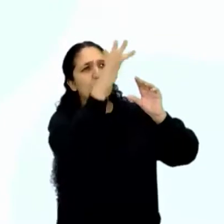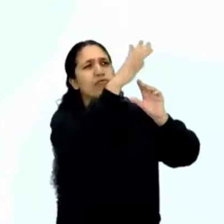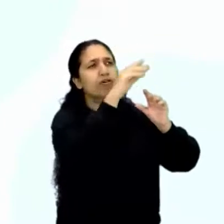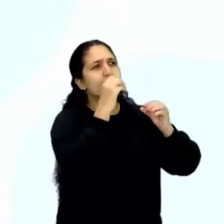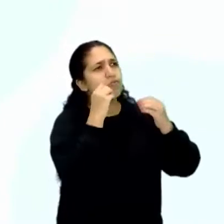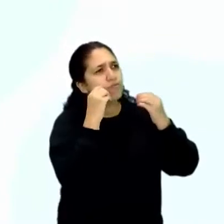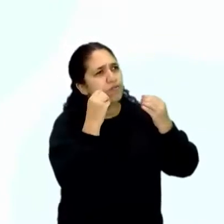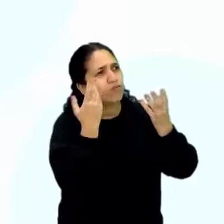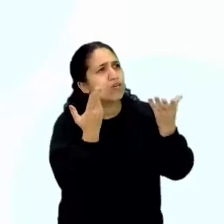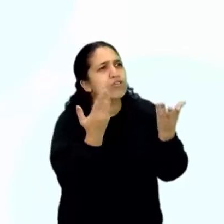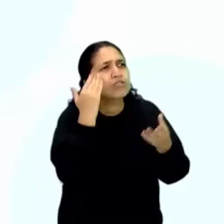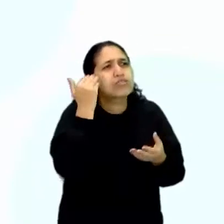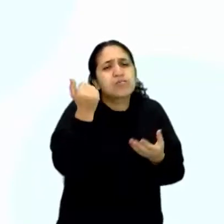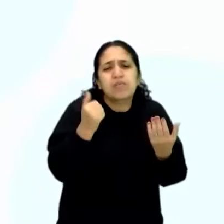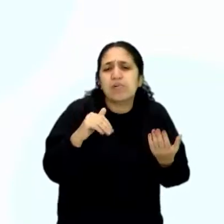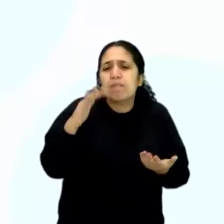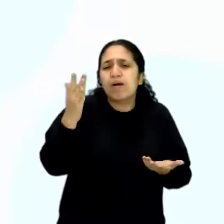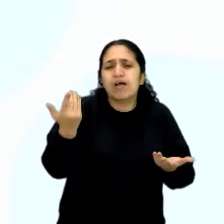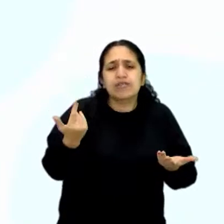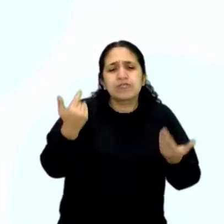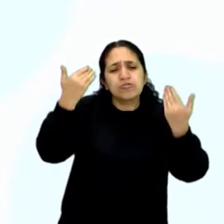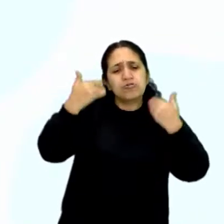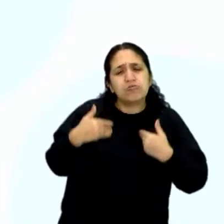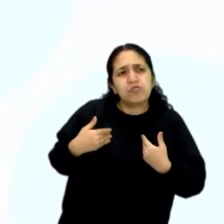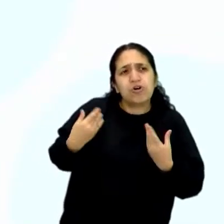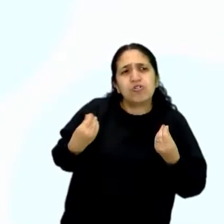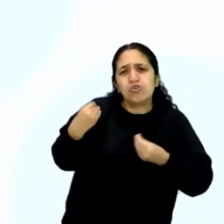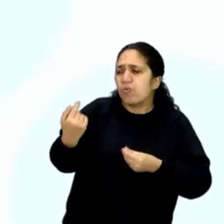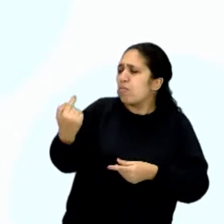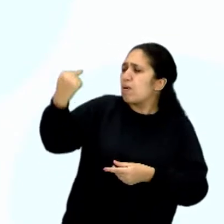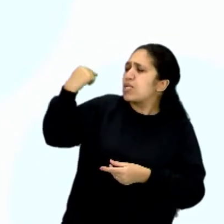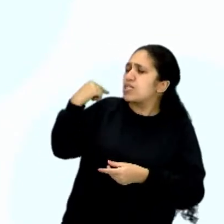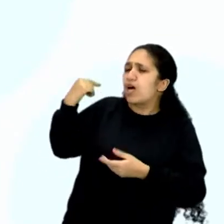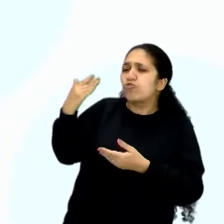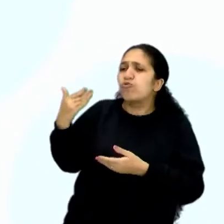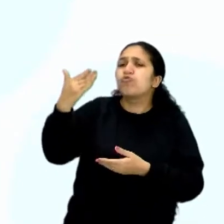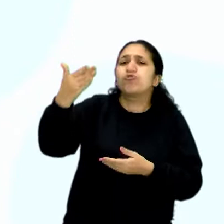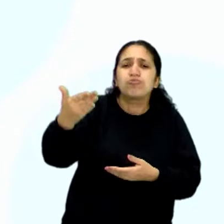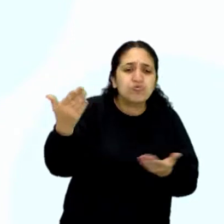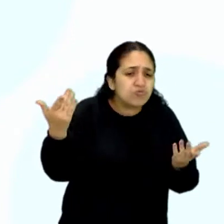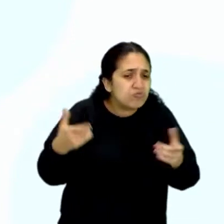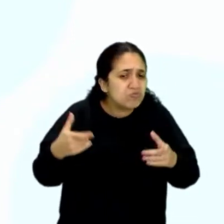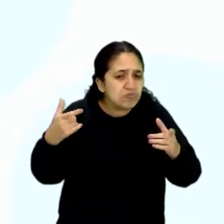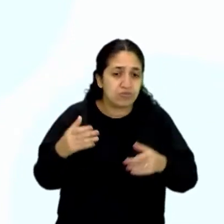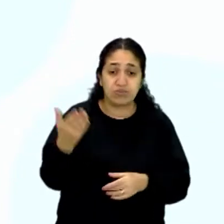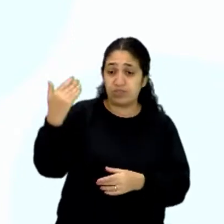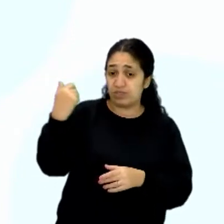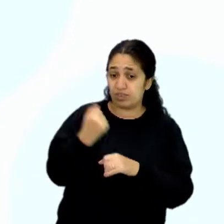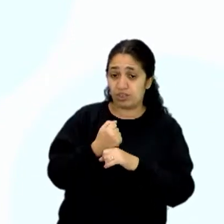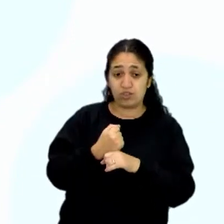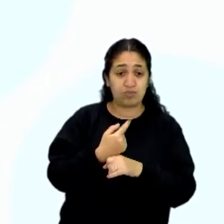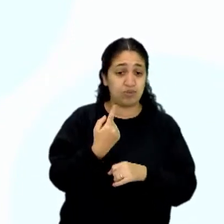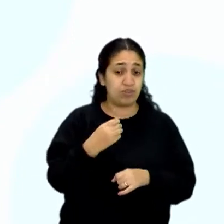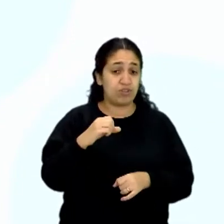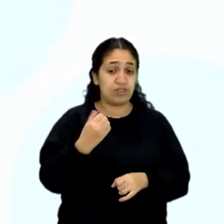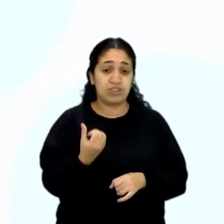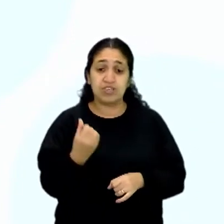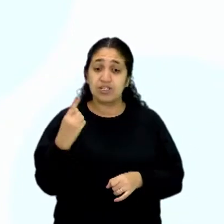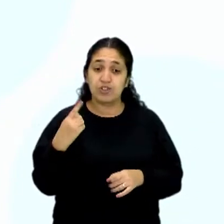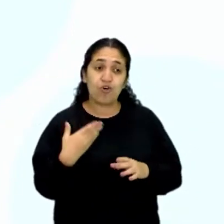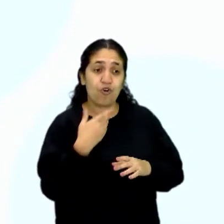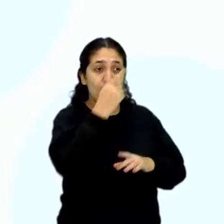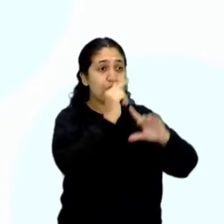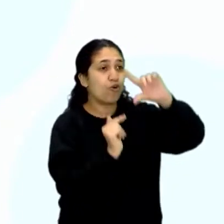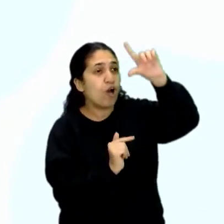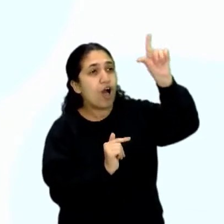saber mais sobre a gente. De onde viemos? Para onde vamos? Desde 1961, pisamos na Lua,